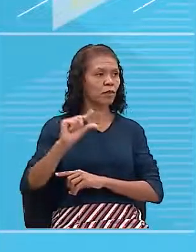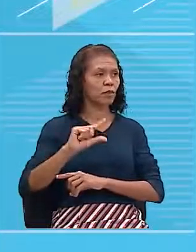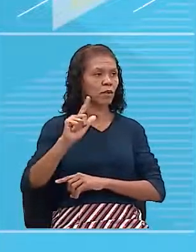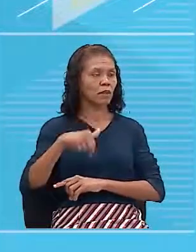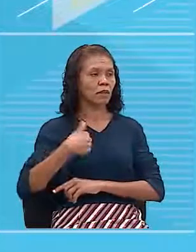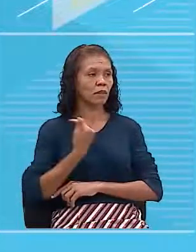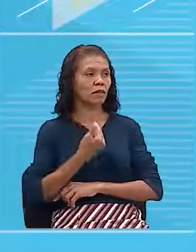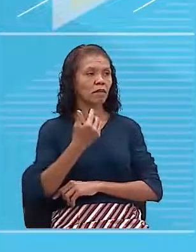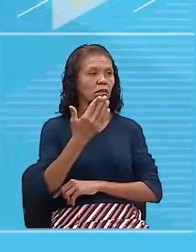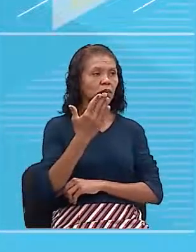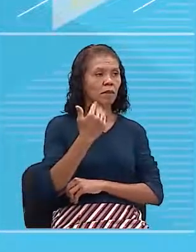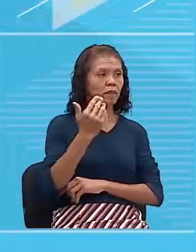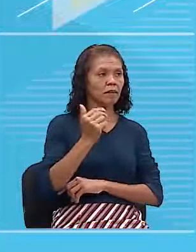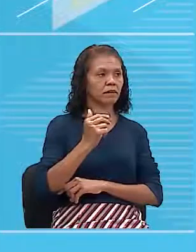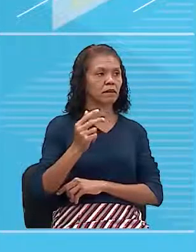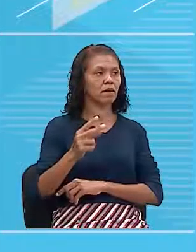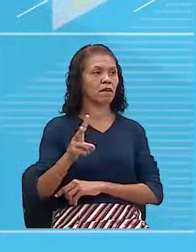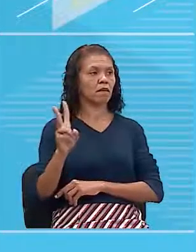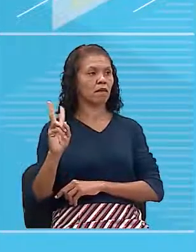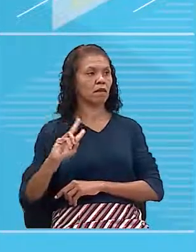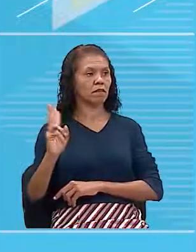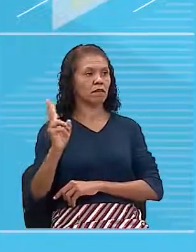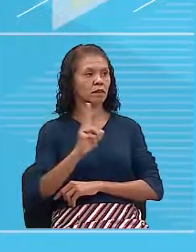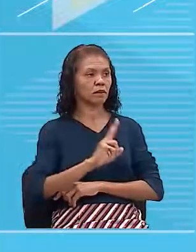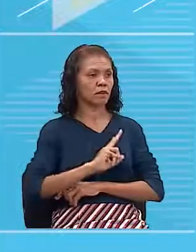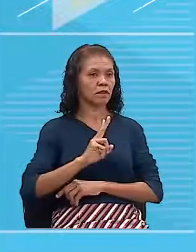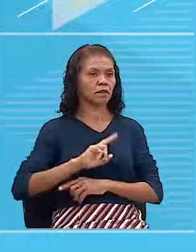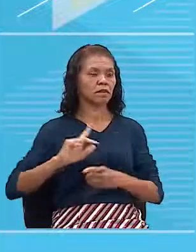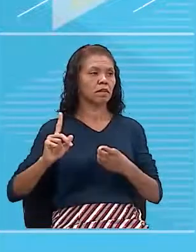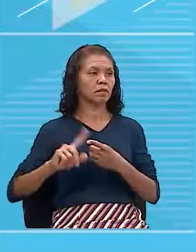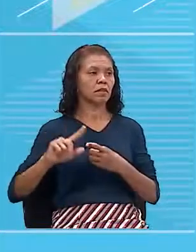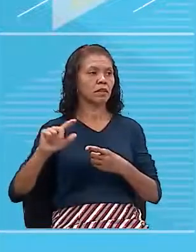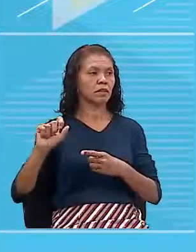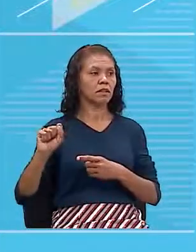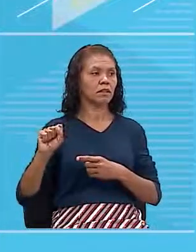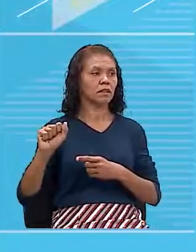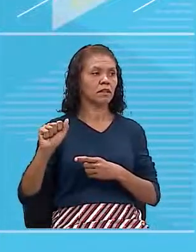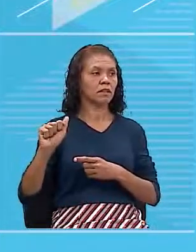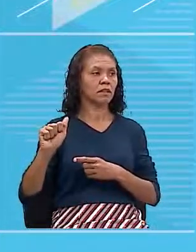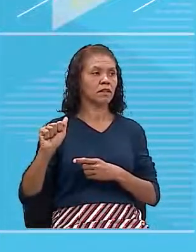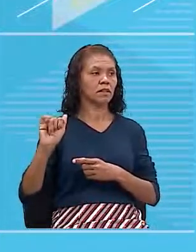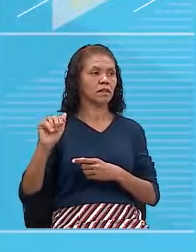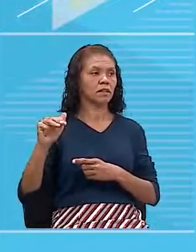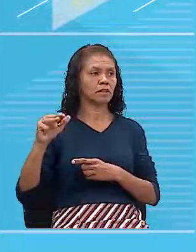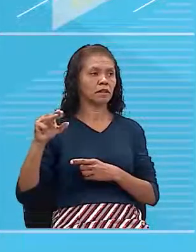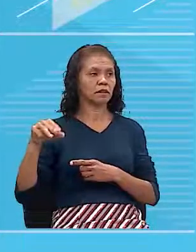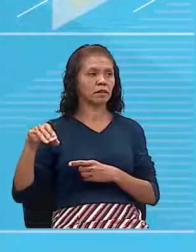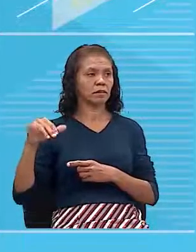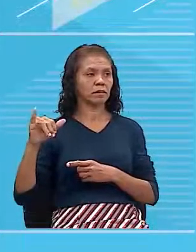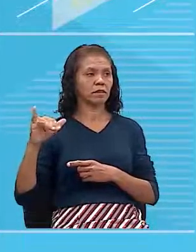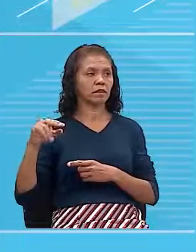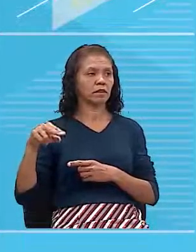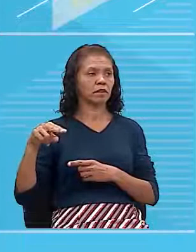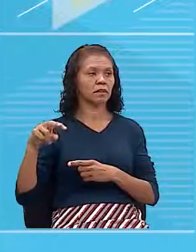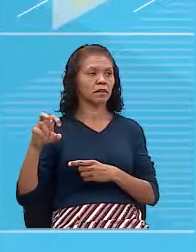macromoléculas maiores maior quantidade proteína carboidrato lipídio